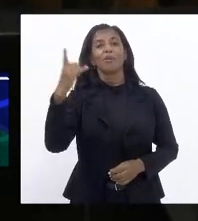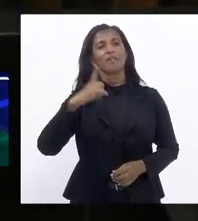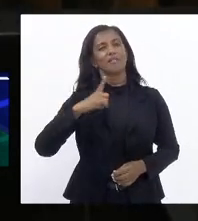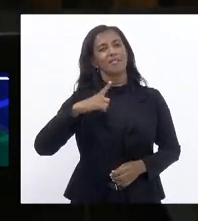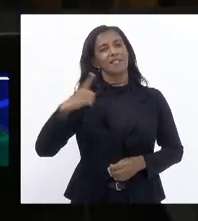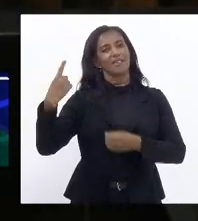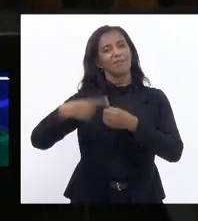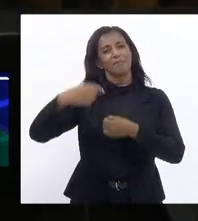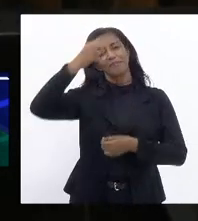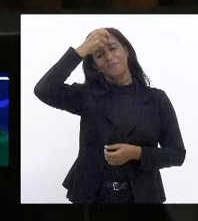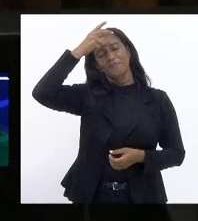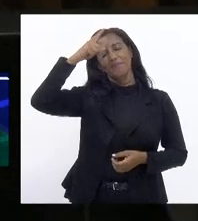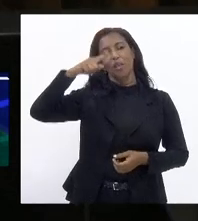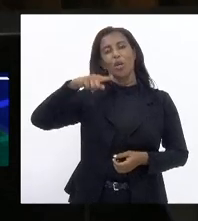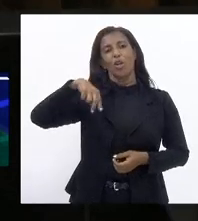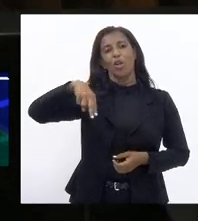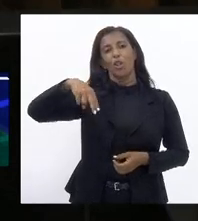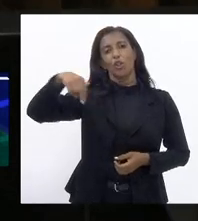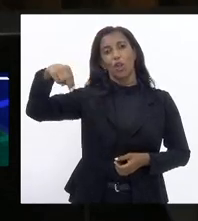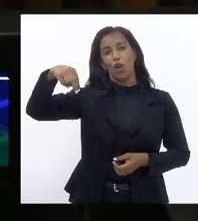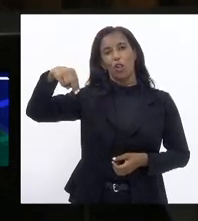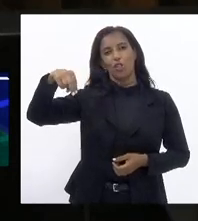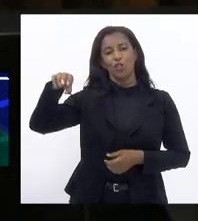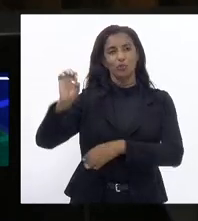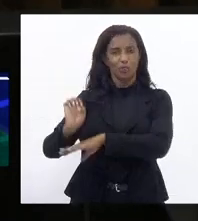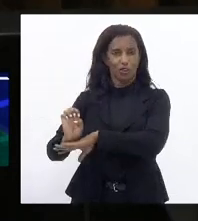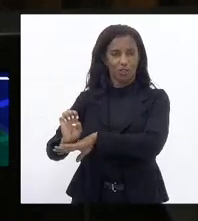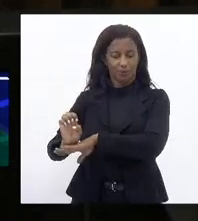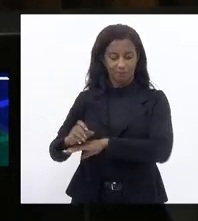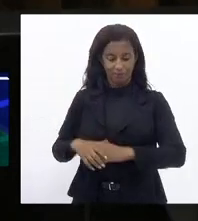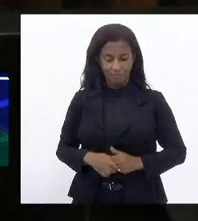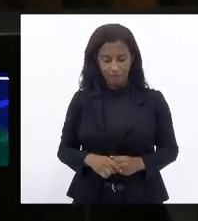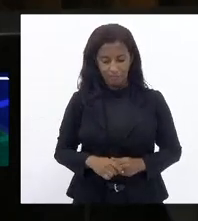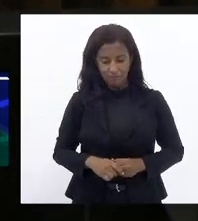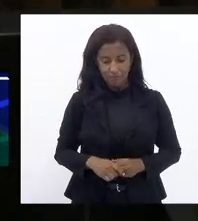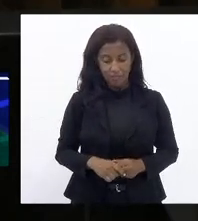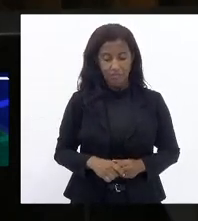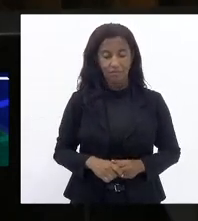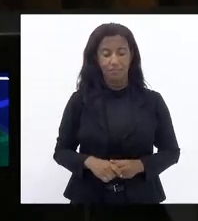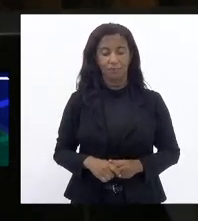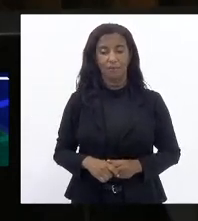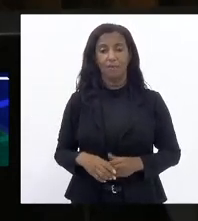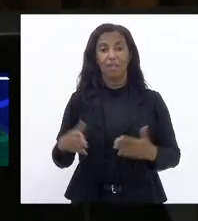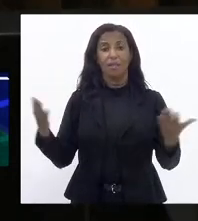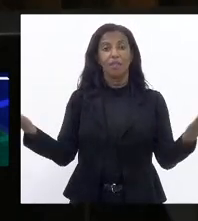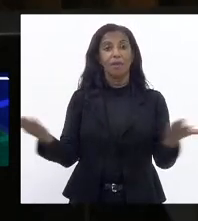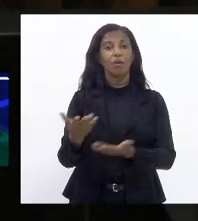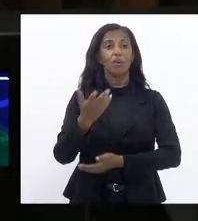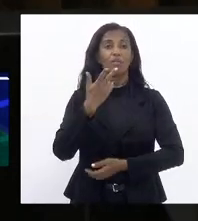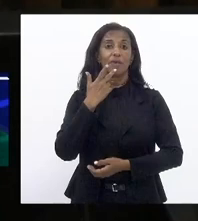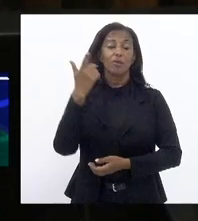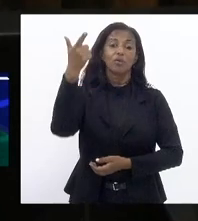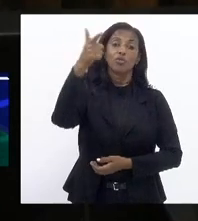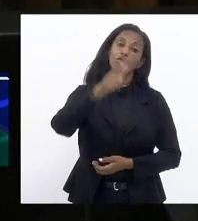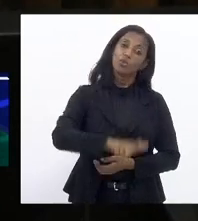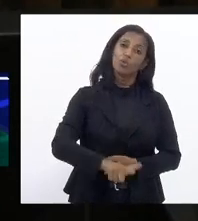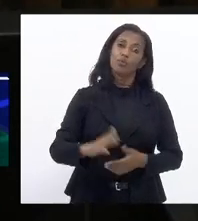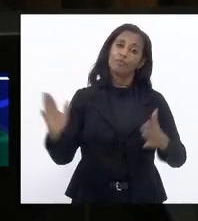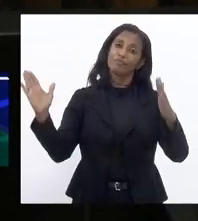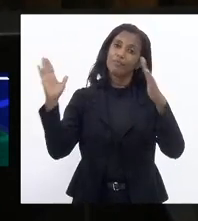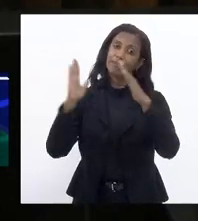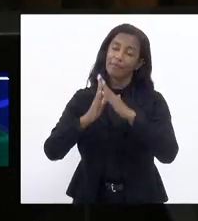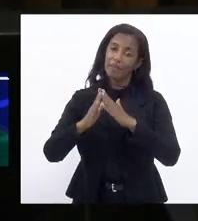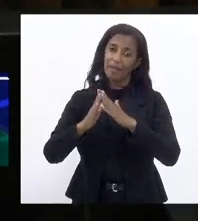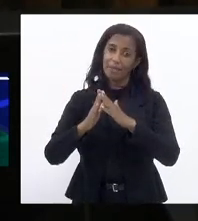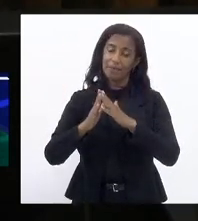município do norte do estado. E aqui me refiro ao tema, de novo, da moradia e do direito à